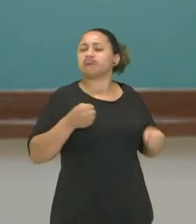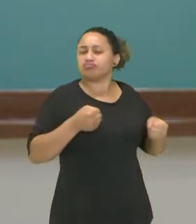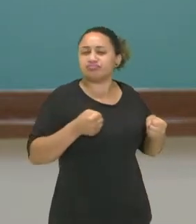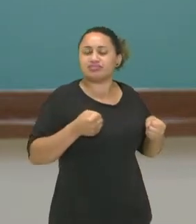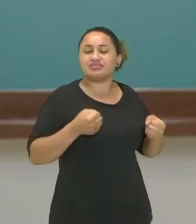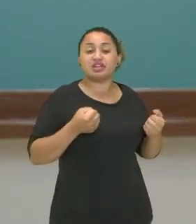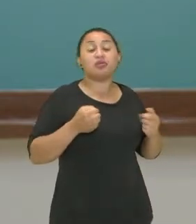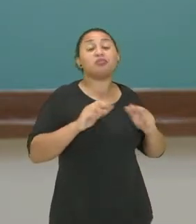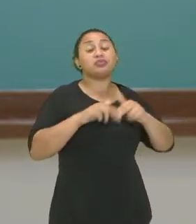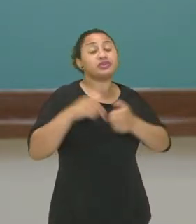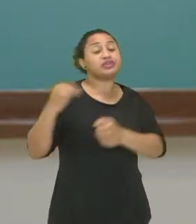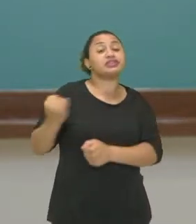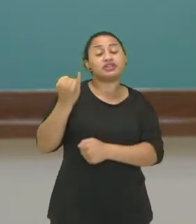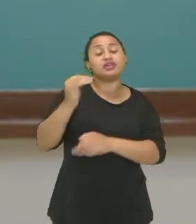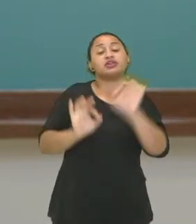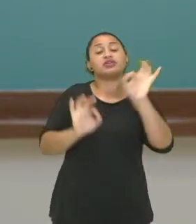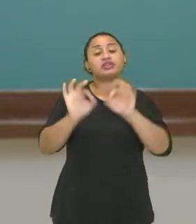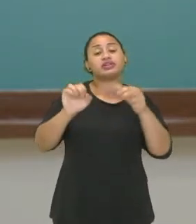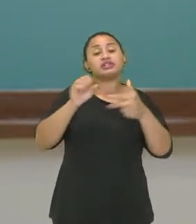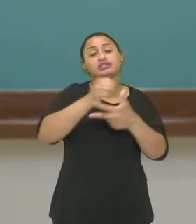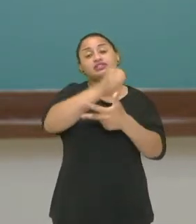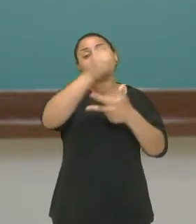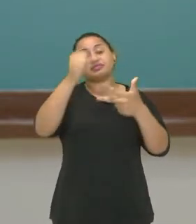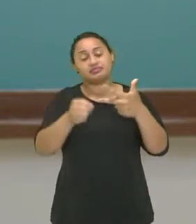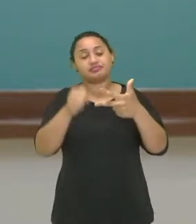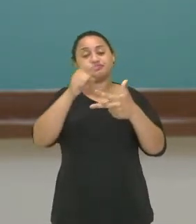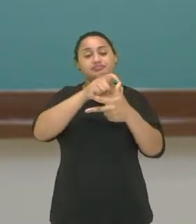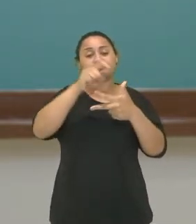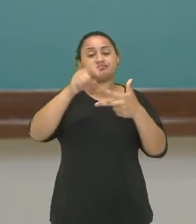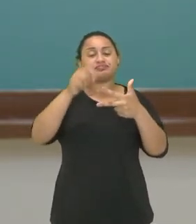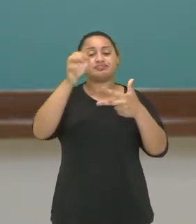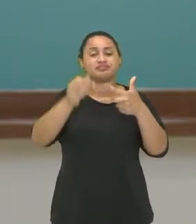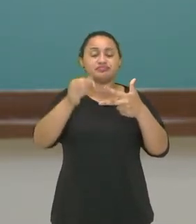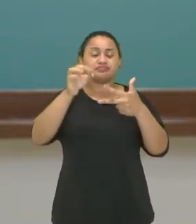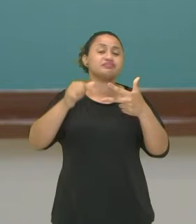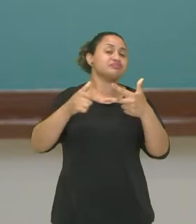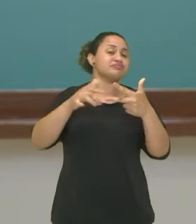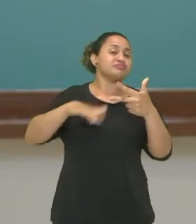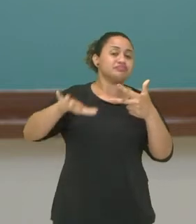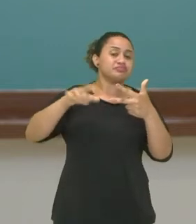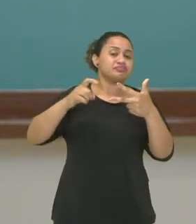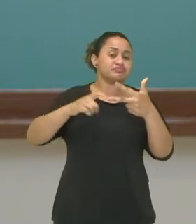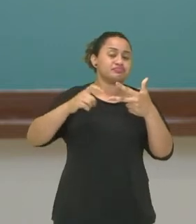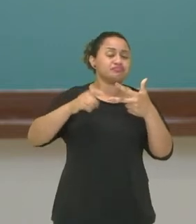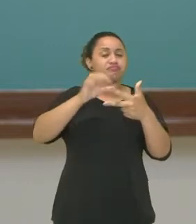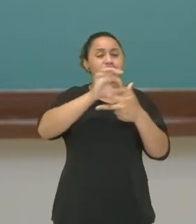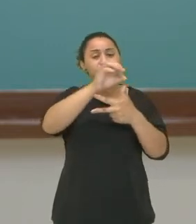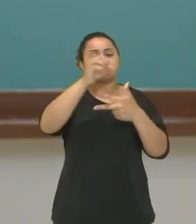e a manutenção dos três poderes, legislativo, executivo e judiciário. Mas esse é um